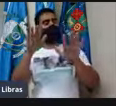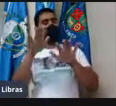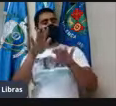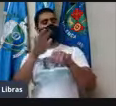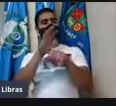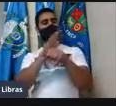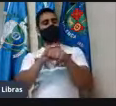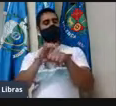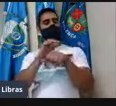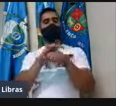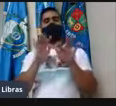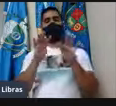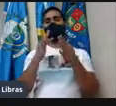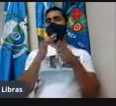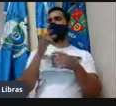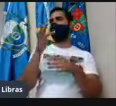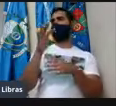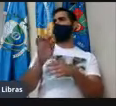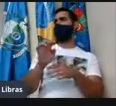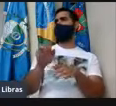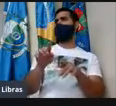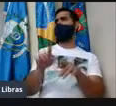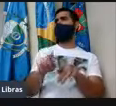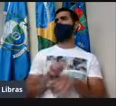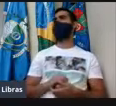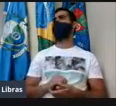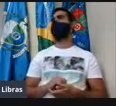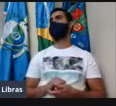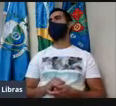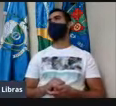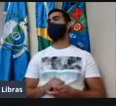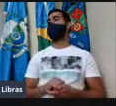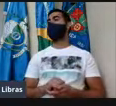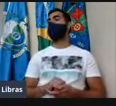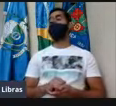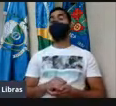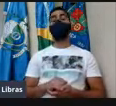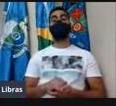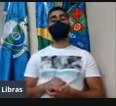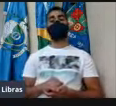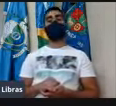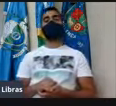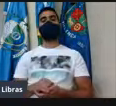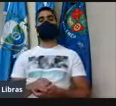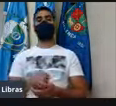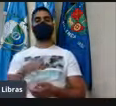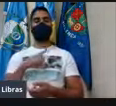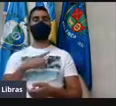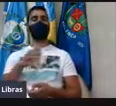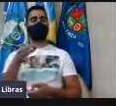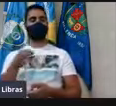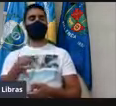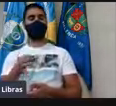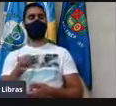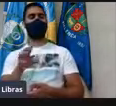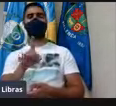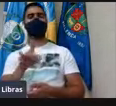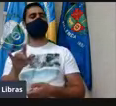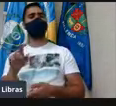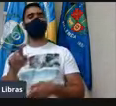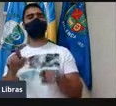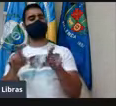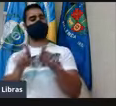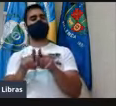consolo e muita fé, e que a gente tem certeza que todos nós iremos um dia chegar